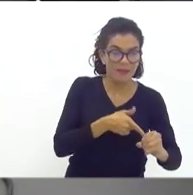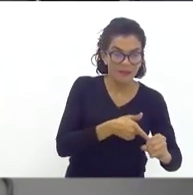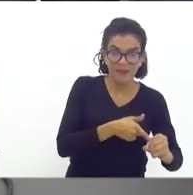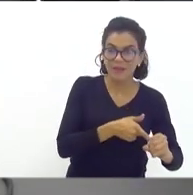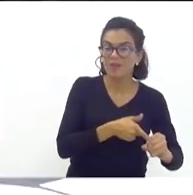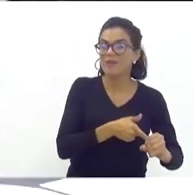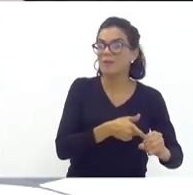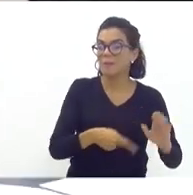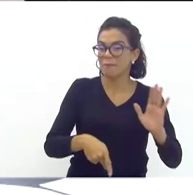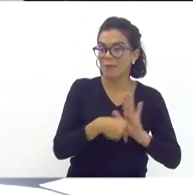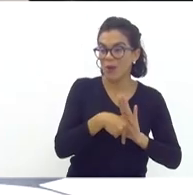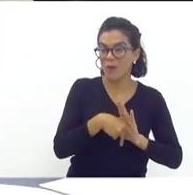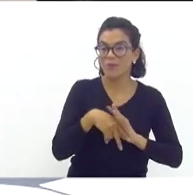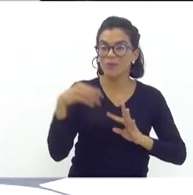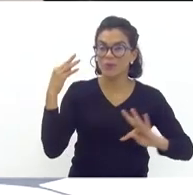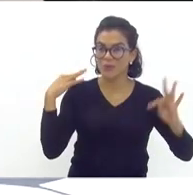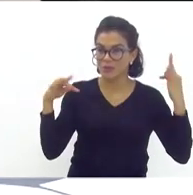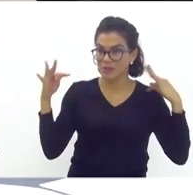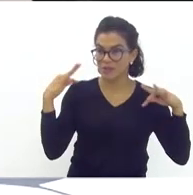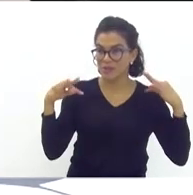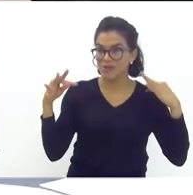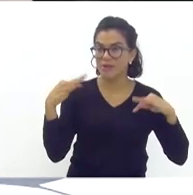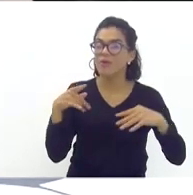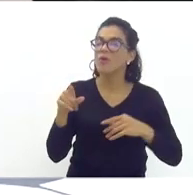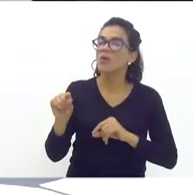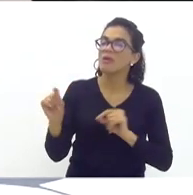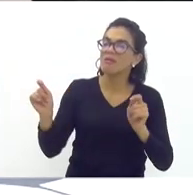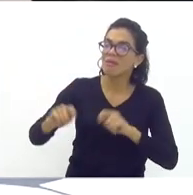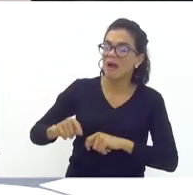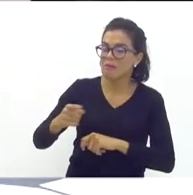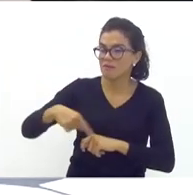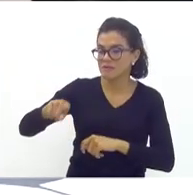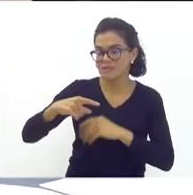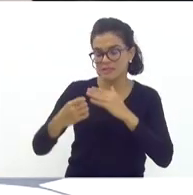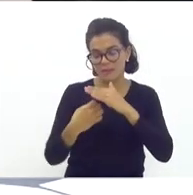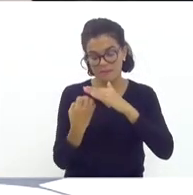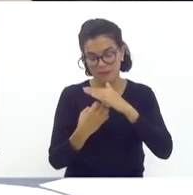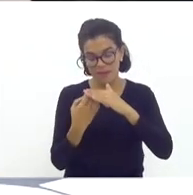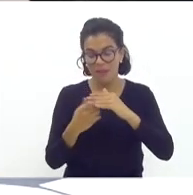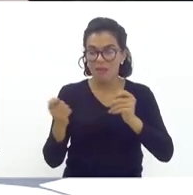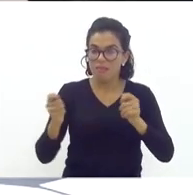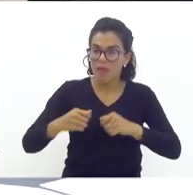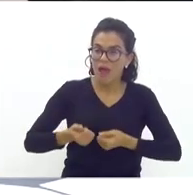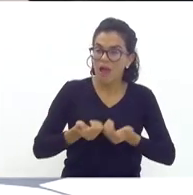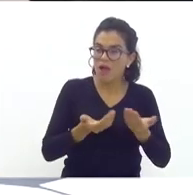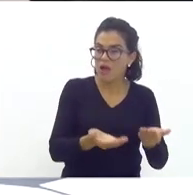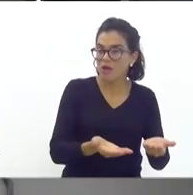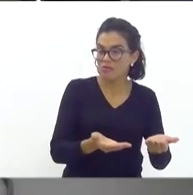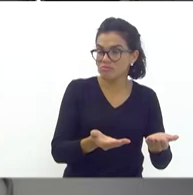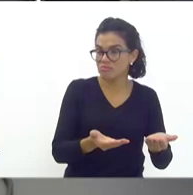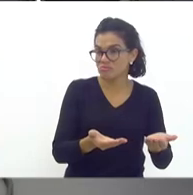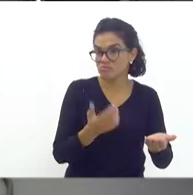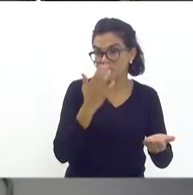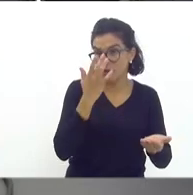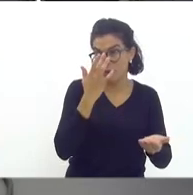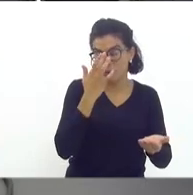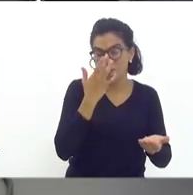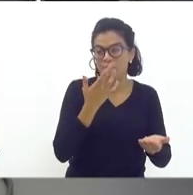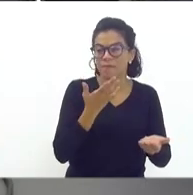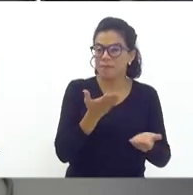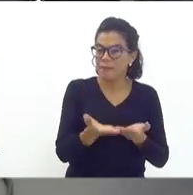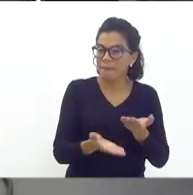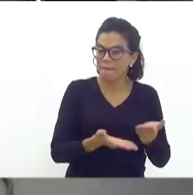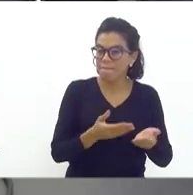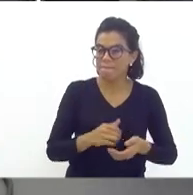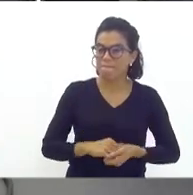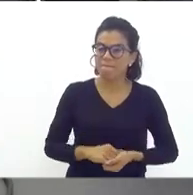etc certo aí eu queria saber o que que vocês podem fazer de dar essa condições tipo não ter ainda essa condições de servir